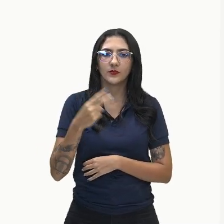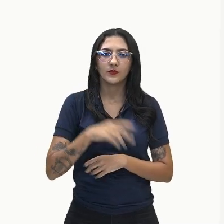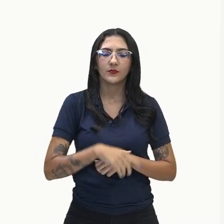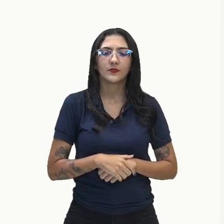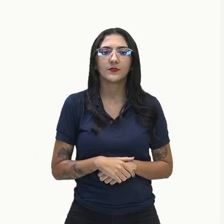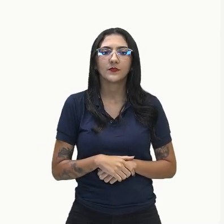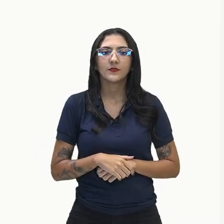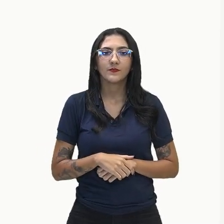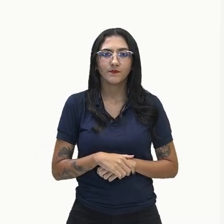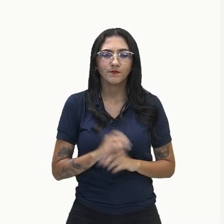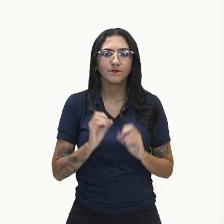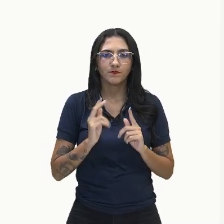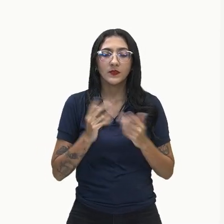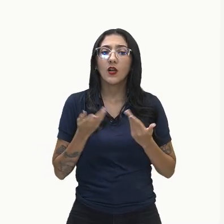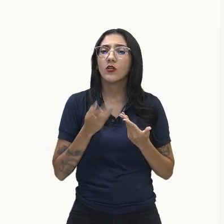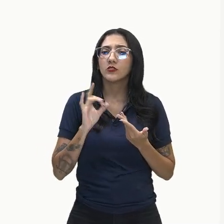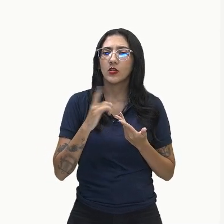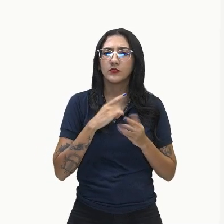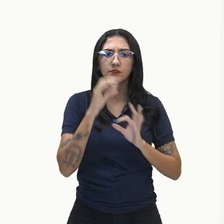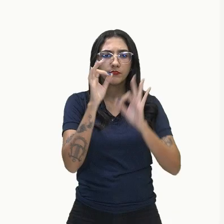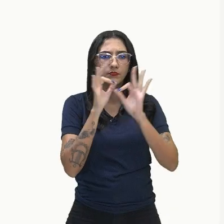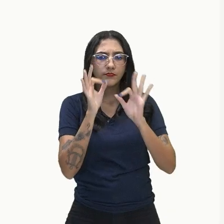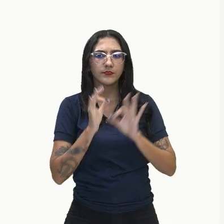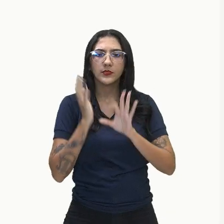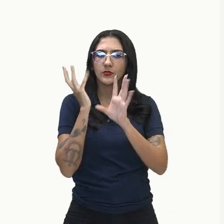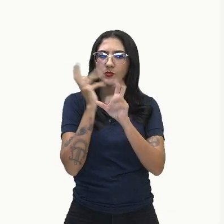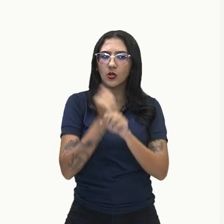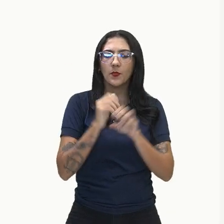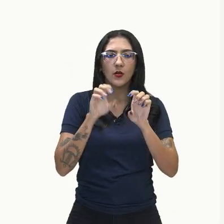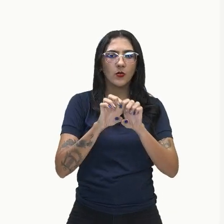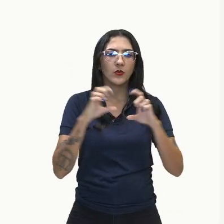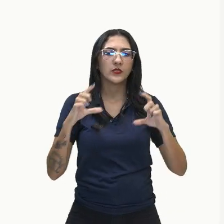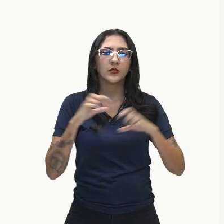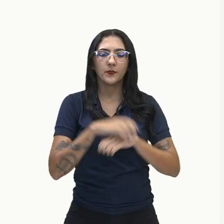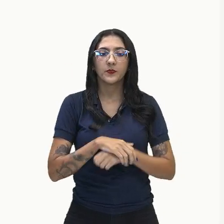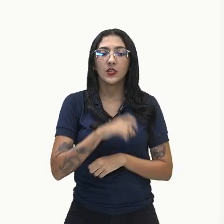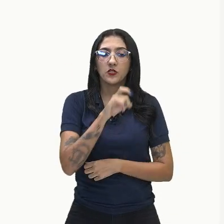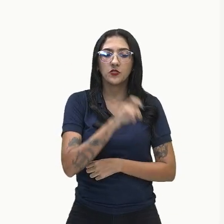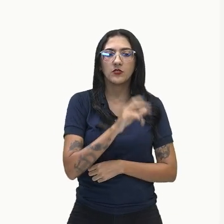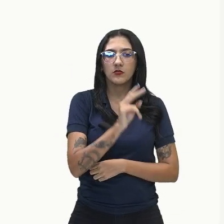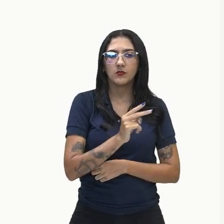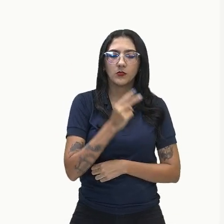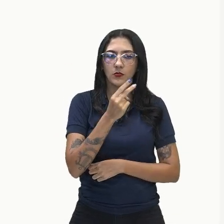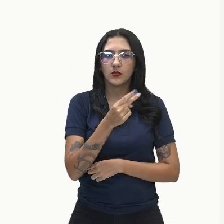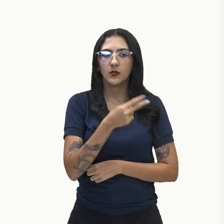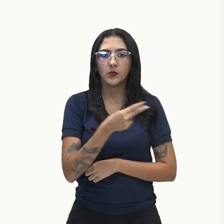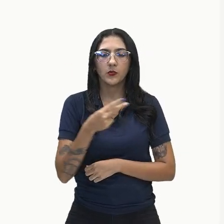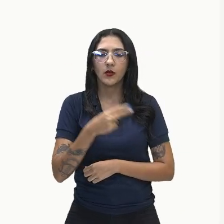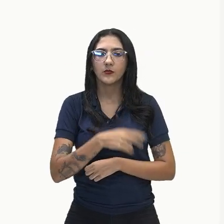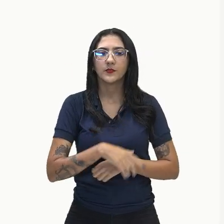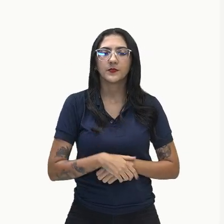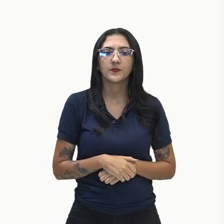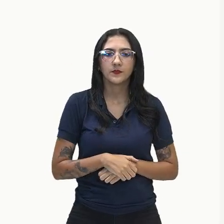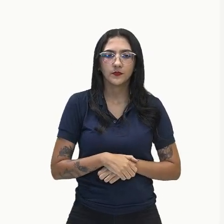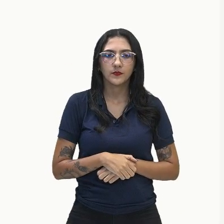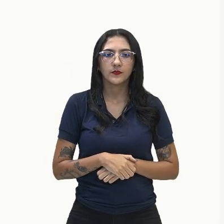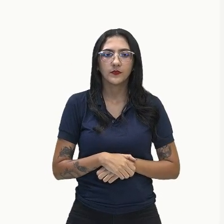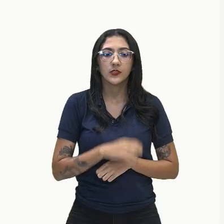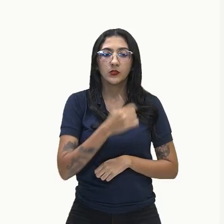quadrado. Tudo bem? Agora você vai fazer cálculo, pessoal, resolver a equação, né? X ao quadrado igual a 15 ao quadrado,